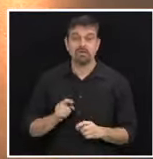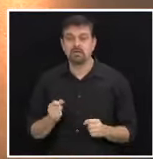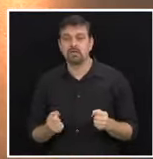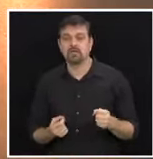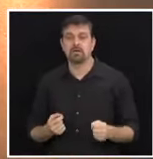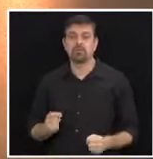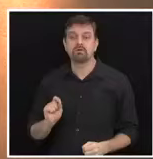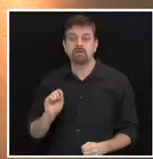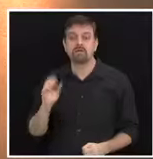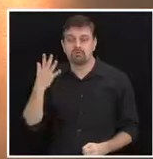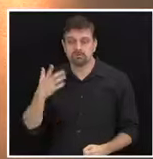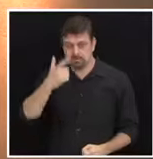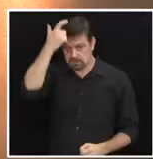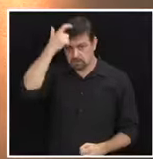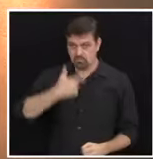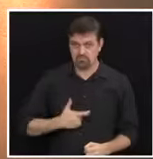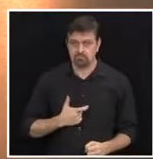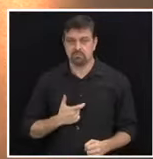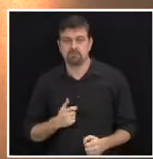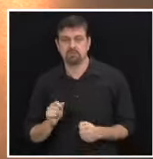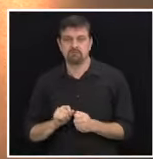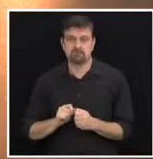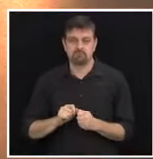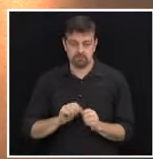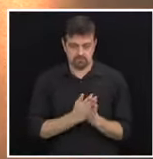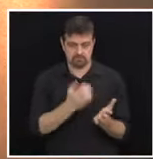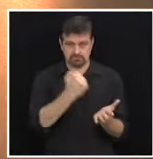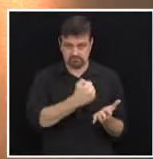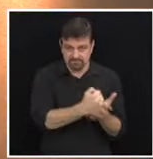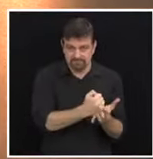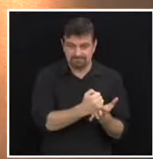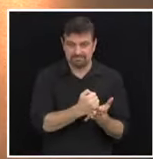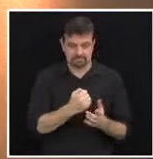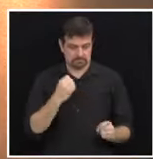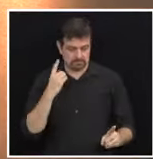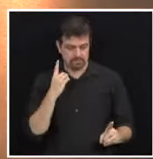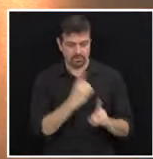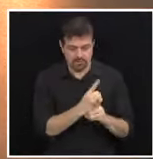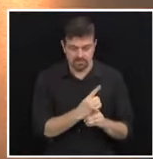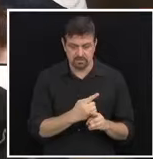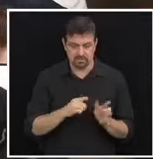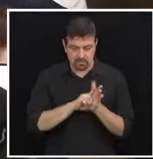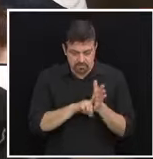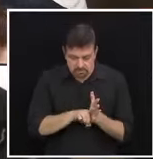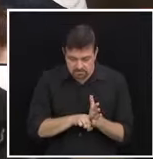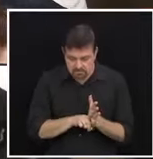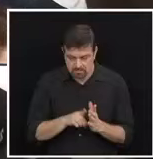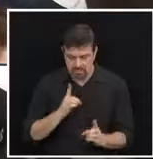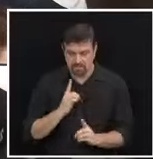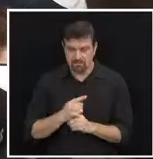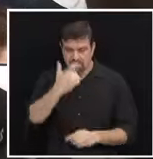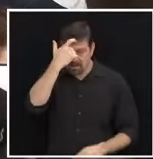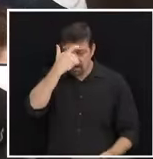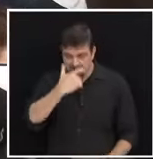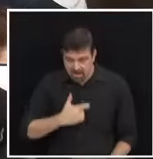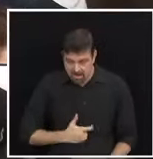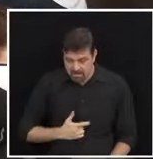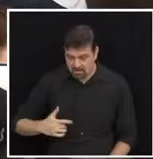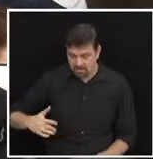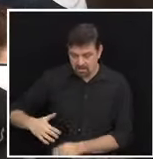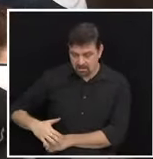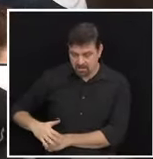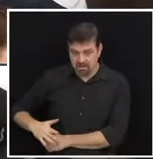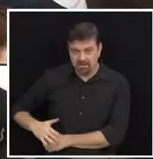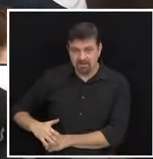exame comum, admissional, que eu acabei descobrindo que eu tinha essa patologia. Desde então eu não tinha esse